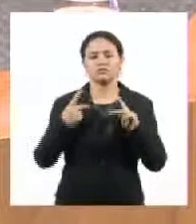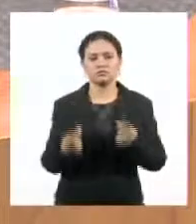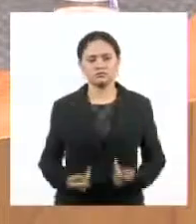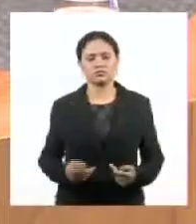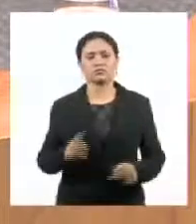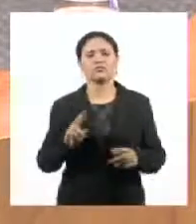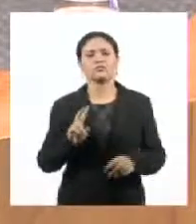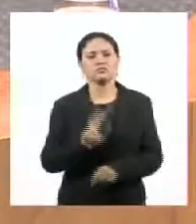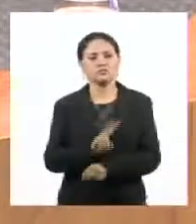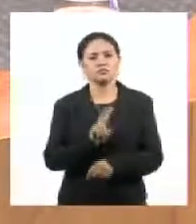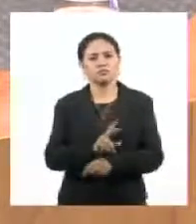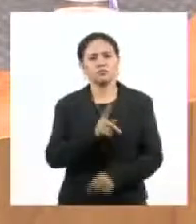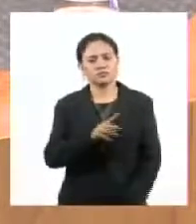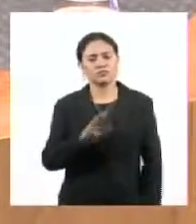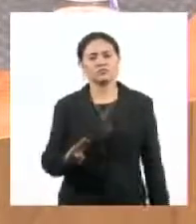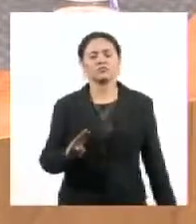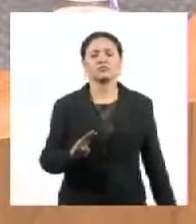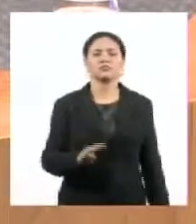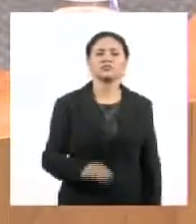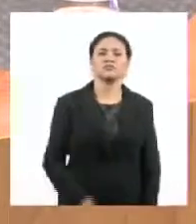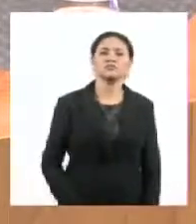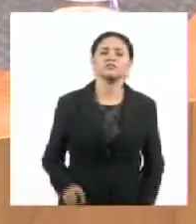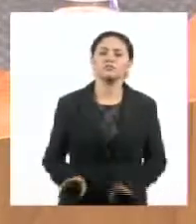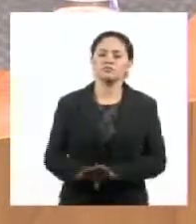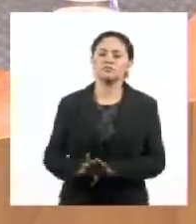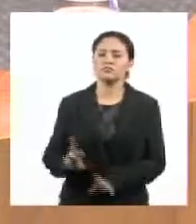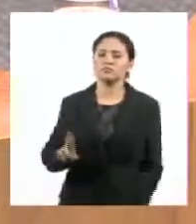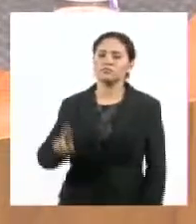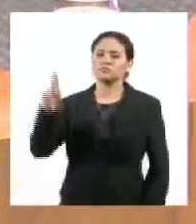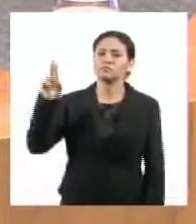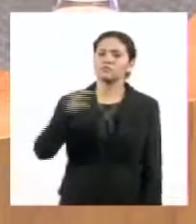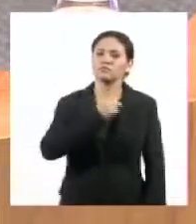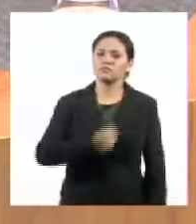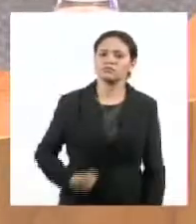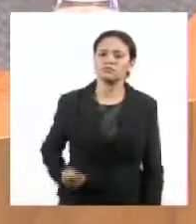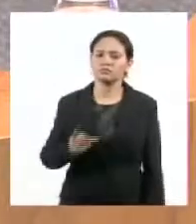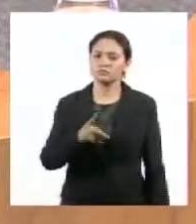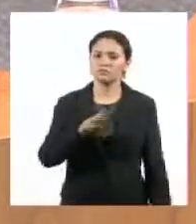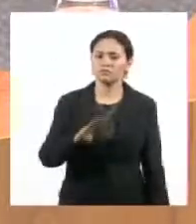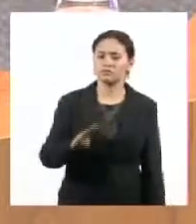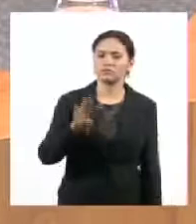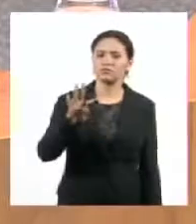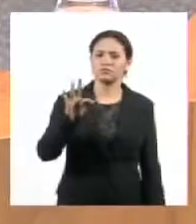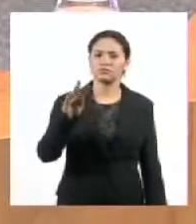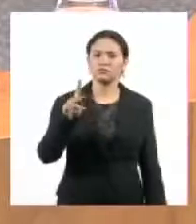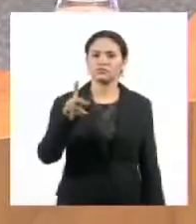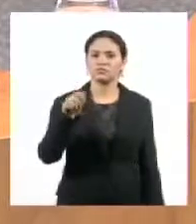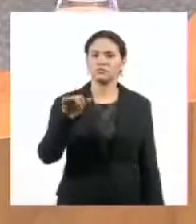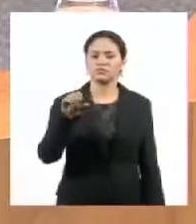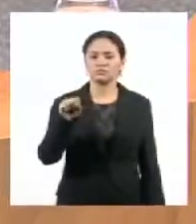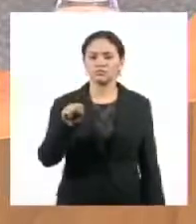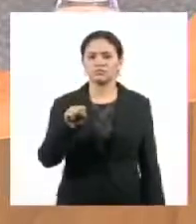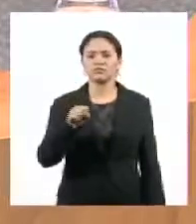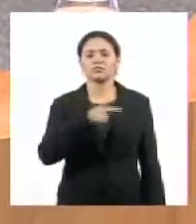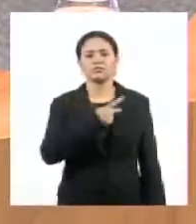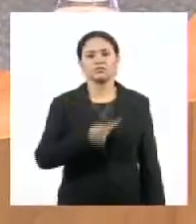representante do Ministério Público, doutora Thaís Lima, presidente da Câmara Municipal de Vereadores, Leonardo